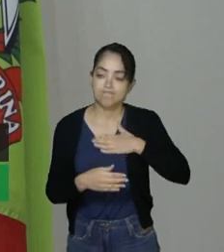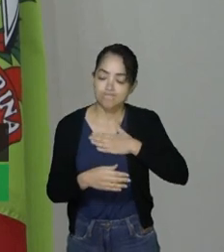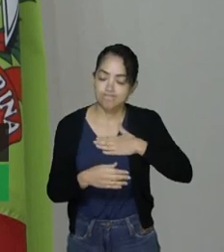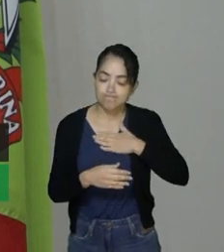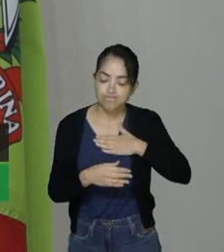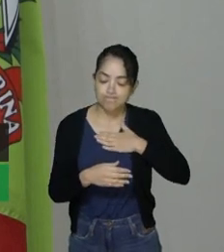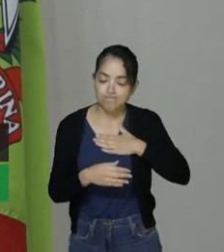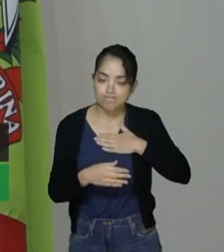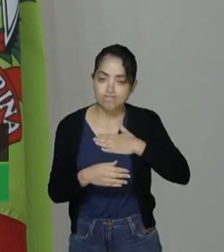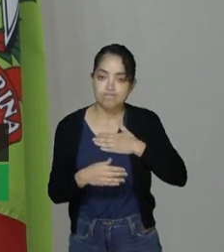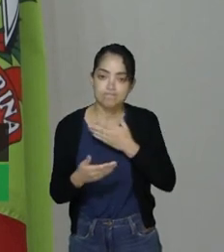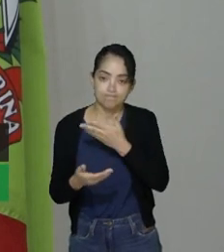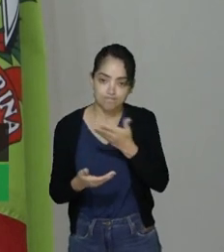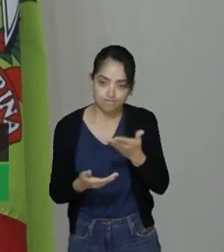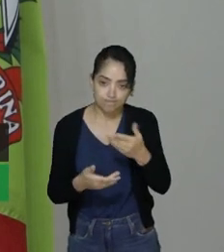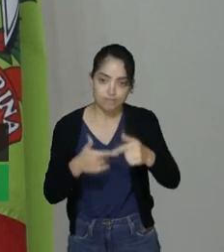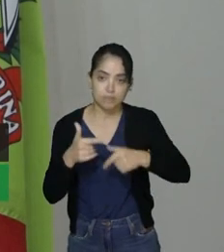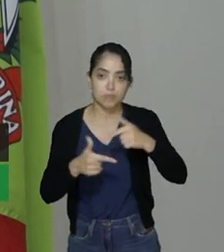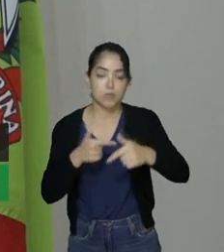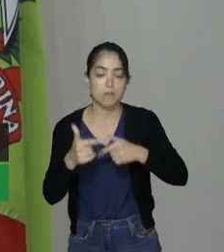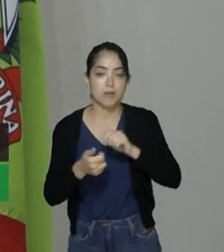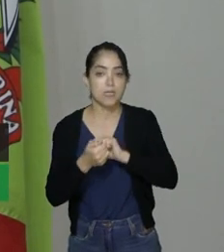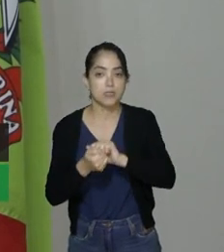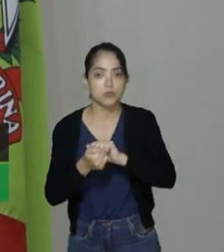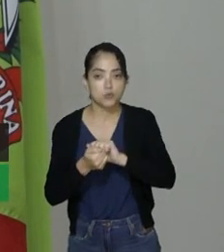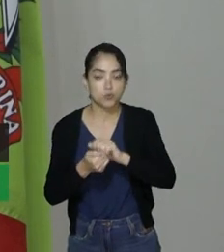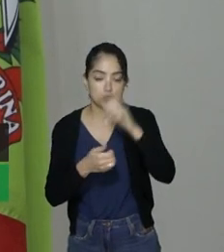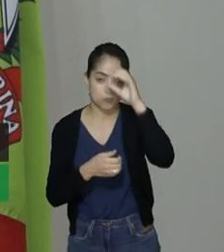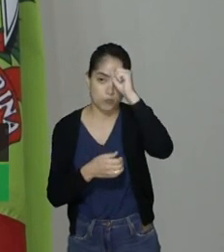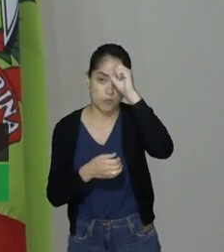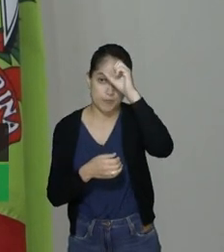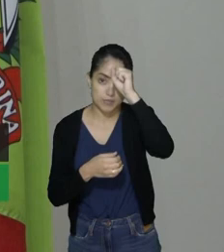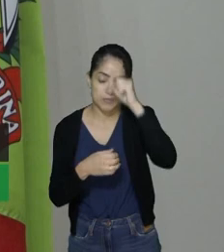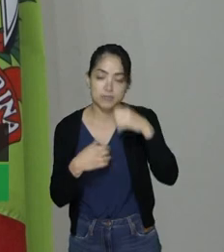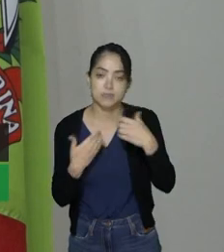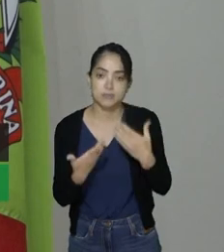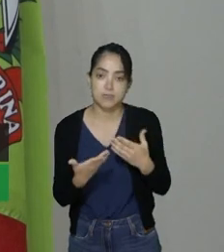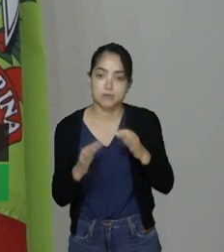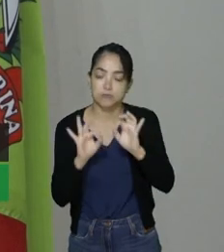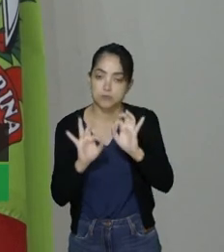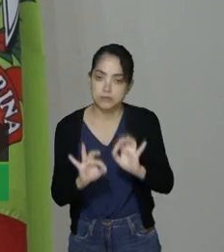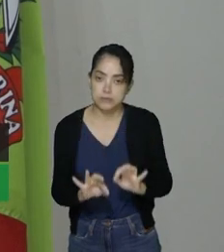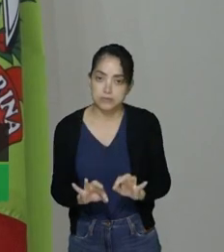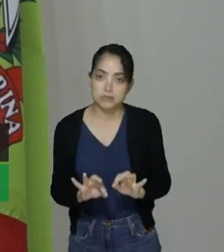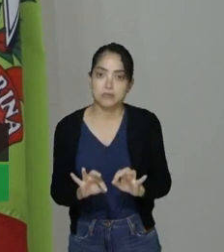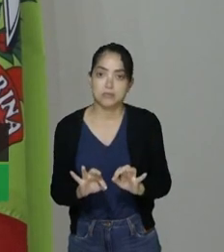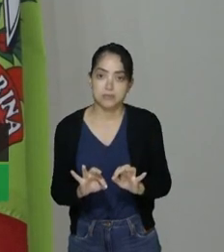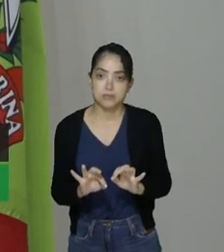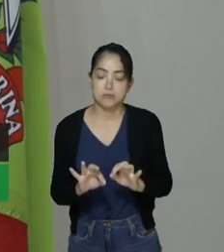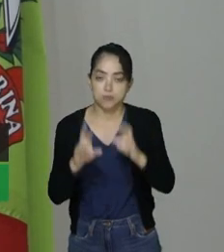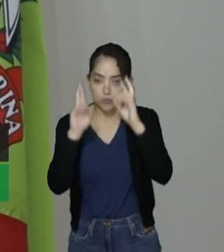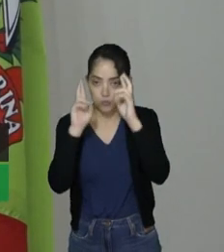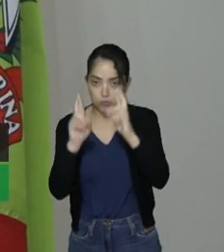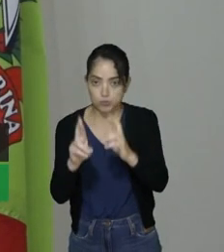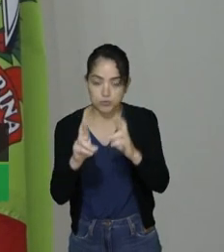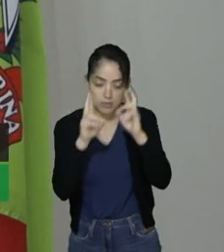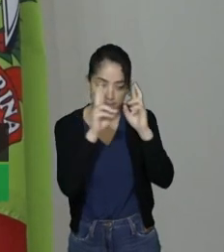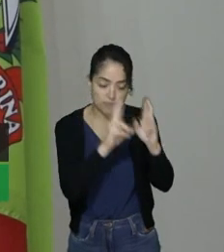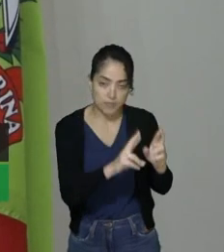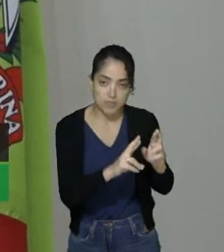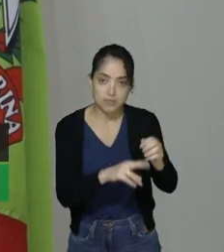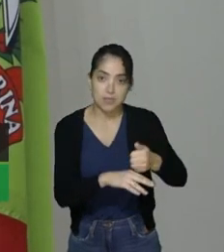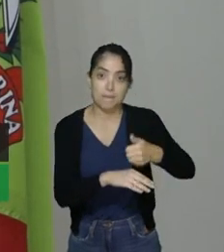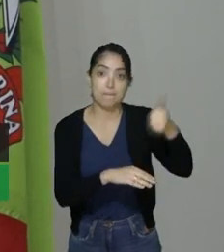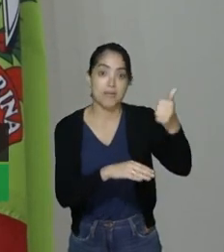com os senhores. Foi um aprendizado enorme. Sem dúvida, com todo respeito a todas as equipes, mas é a melhor